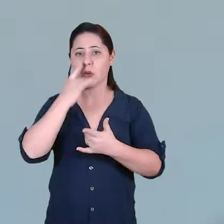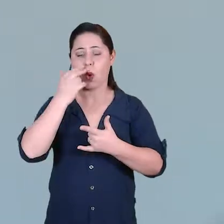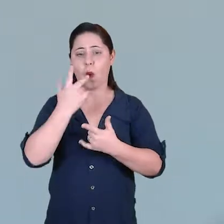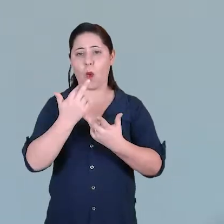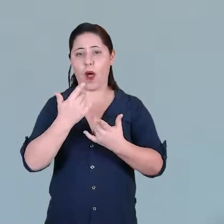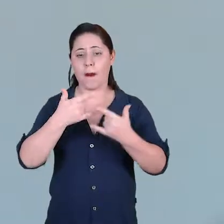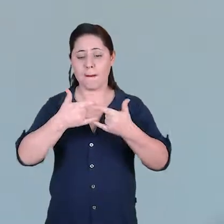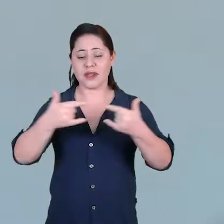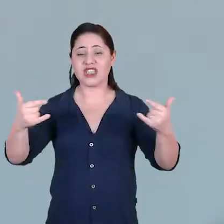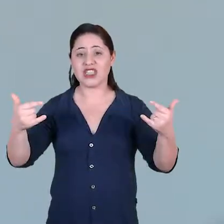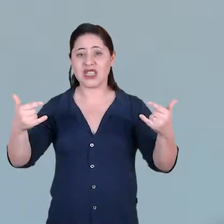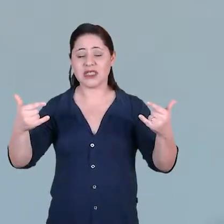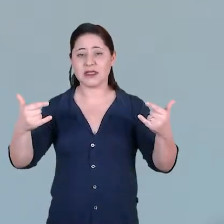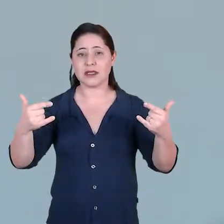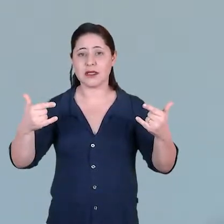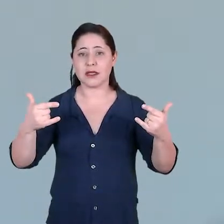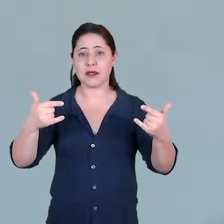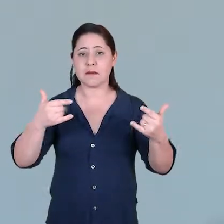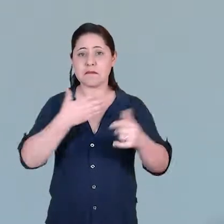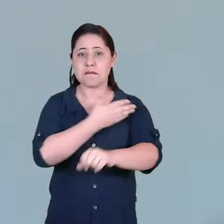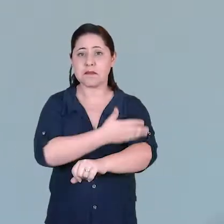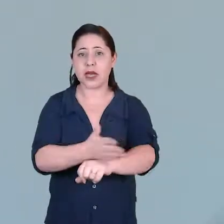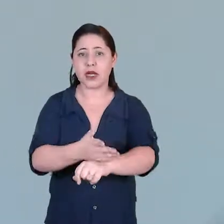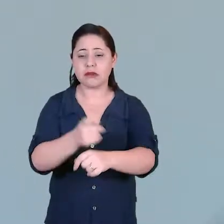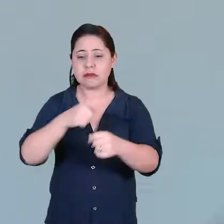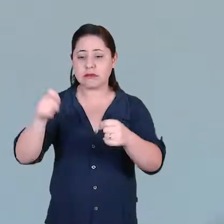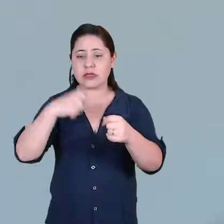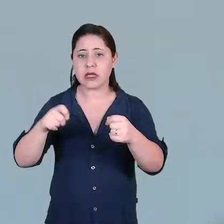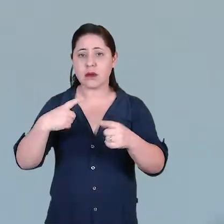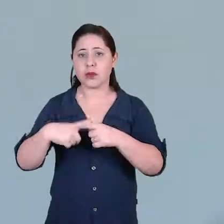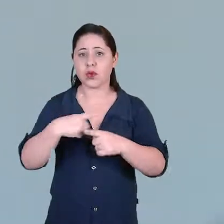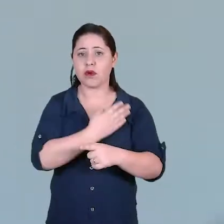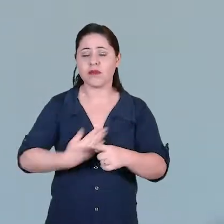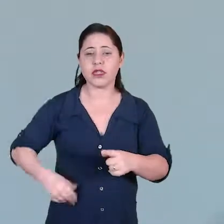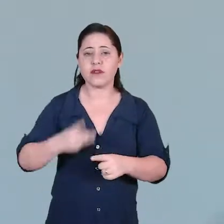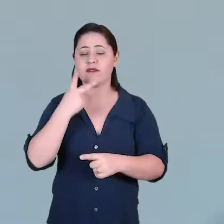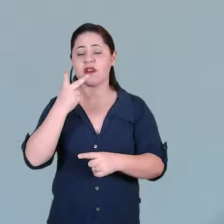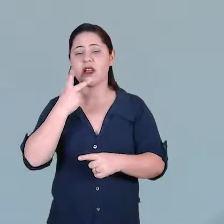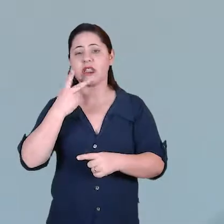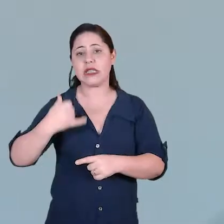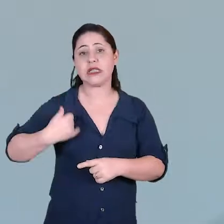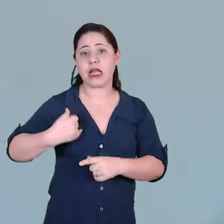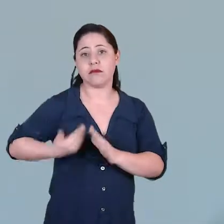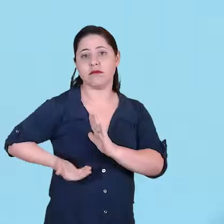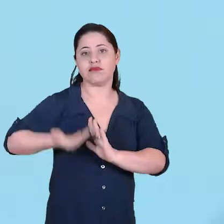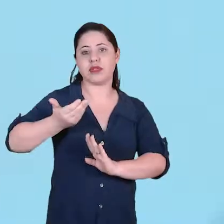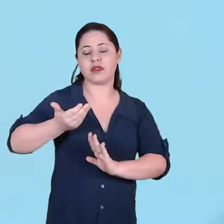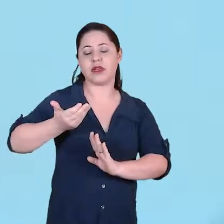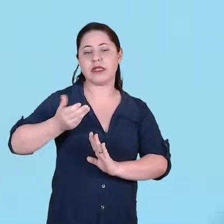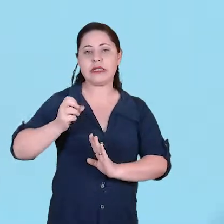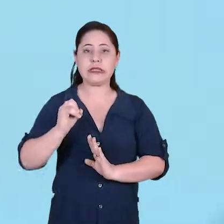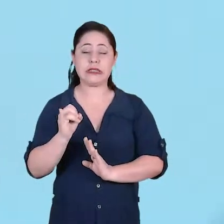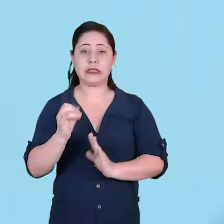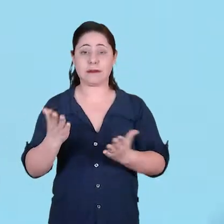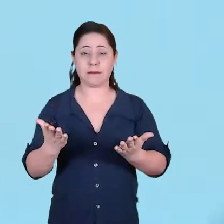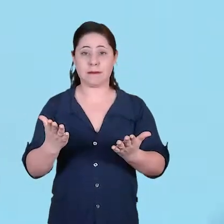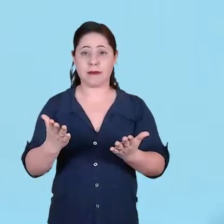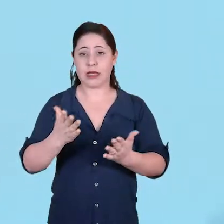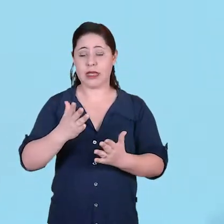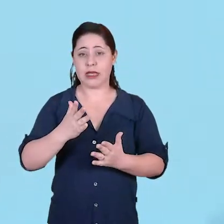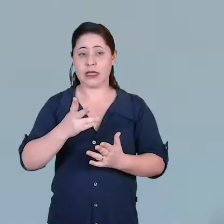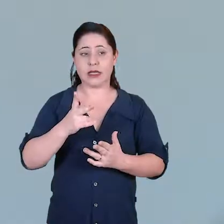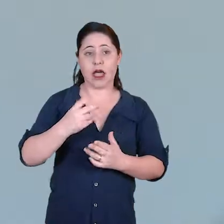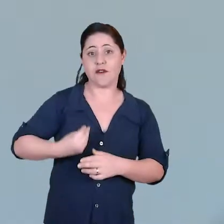branco para o governo dizer mais para frente se a nossa idade mínima vai aumentar, para o governo dizer mais para frente se